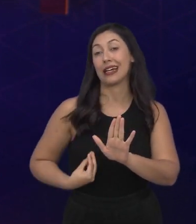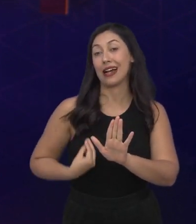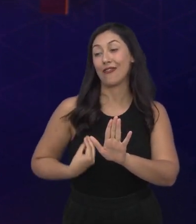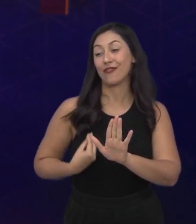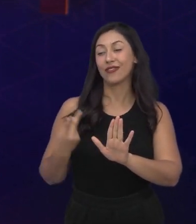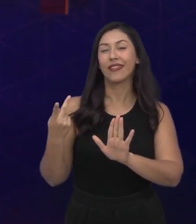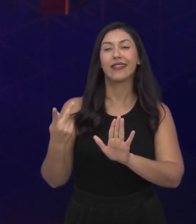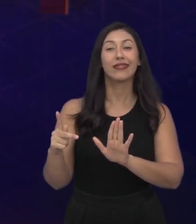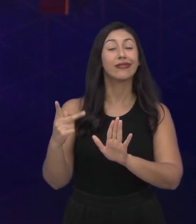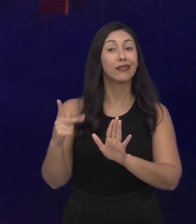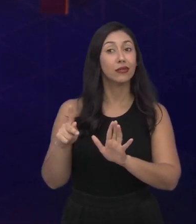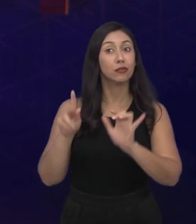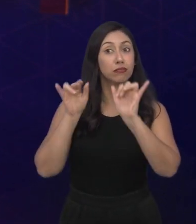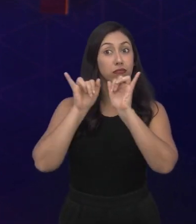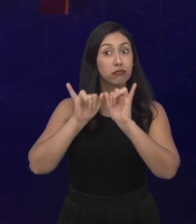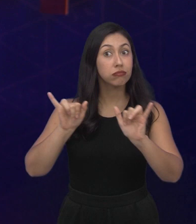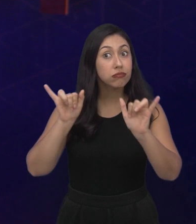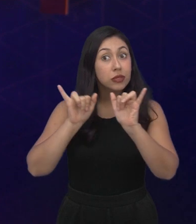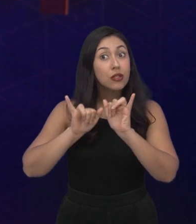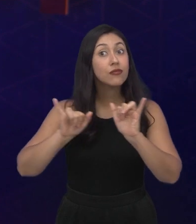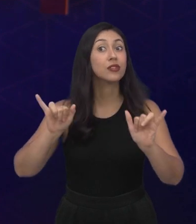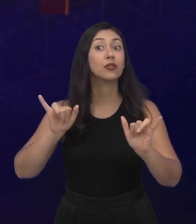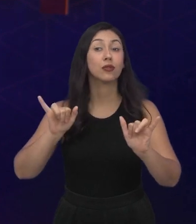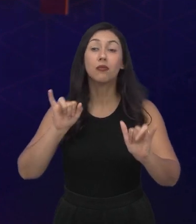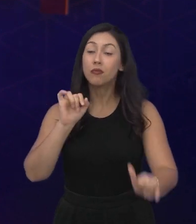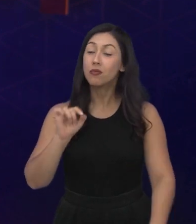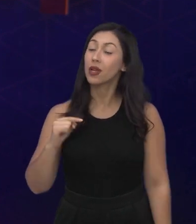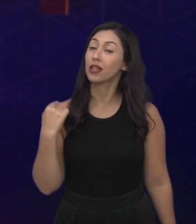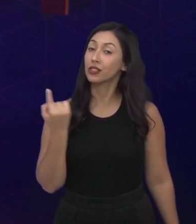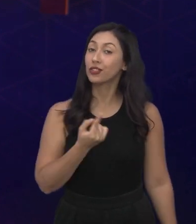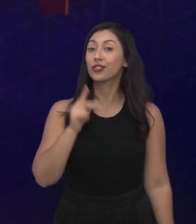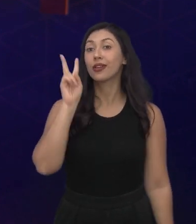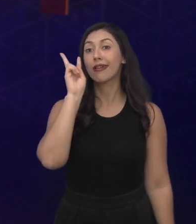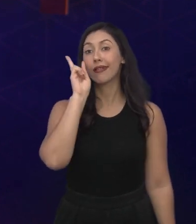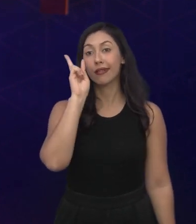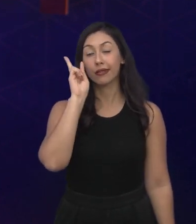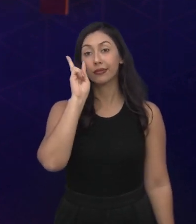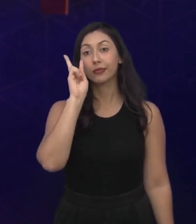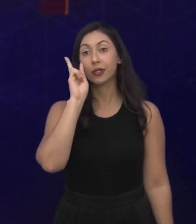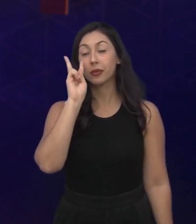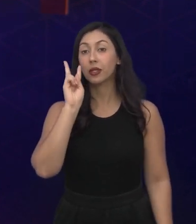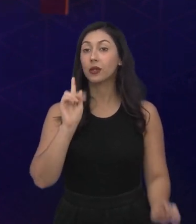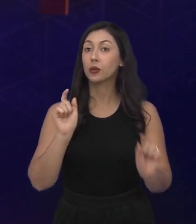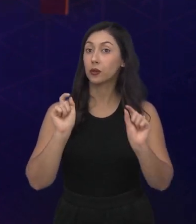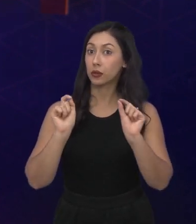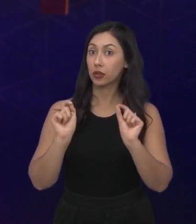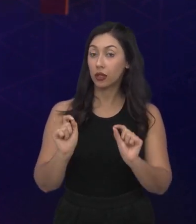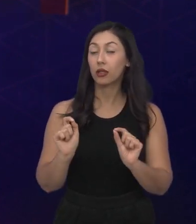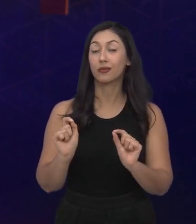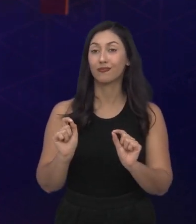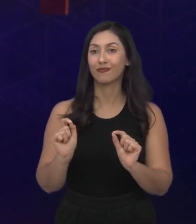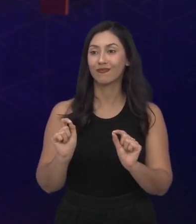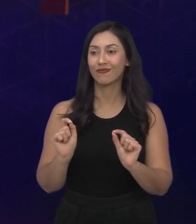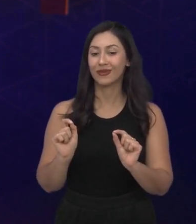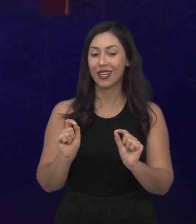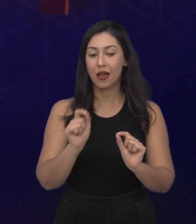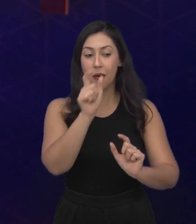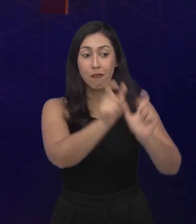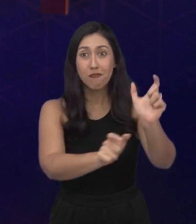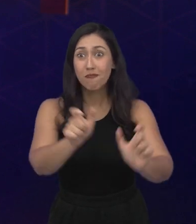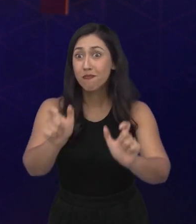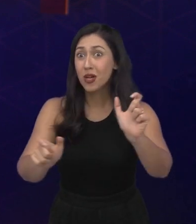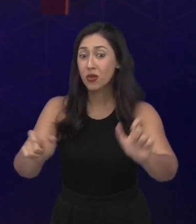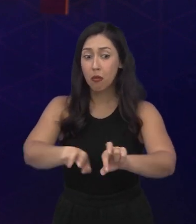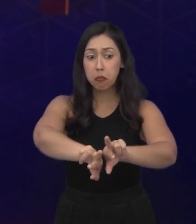e dura do menino é um recado, um lembrete para os espectadores de que essa é a